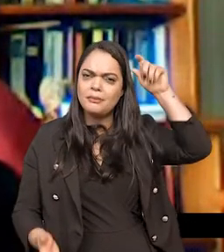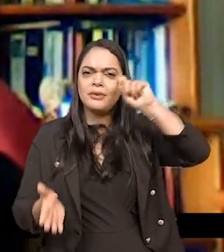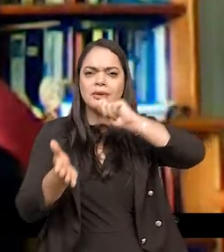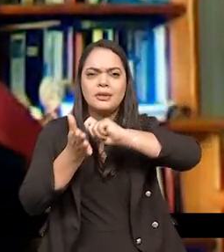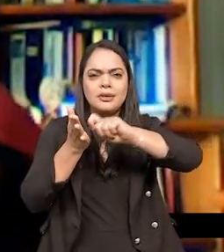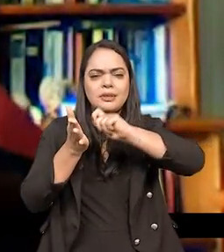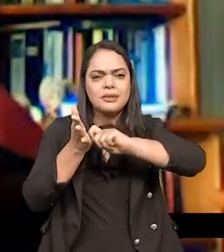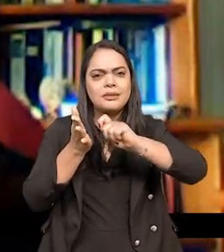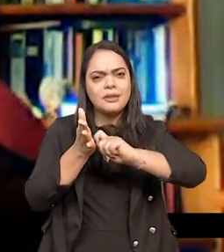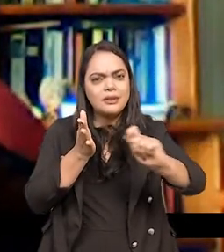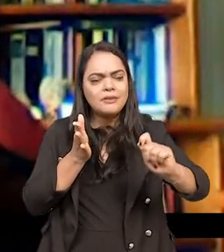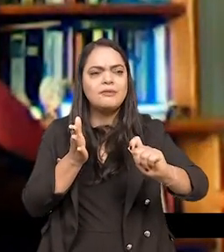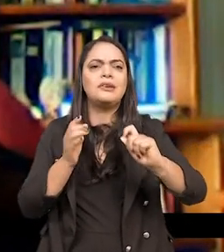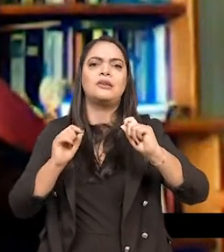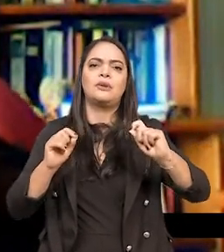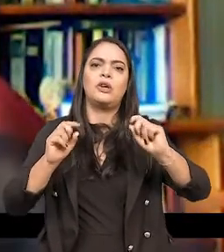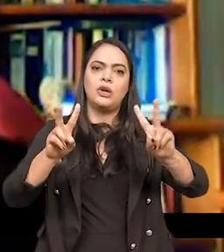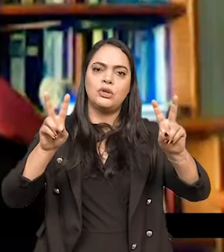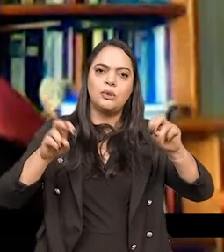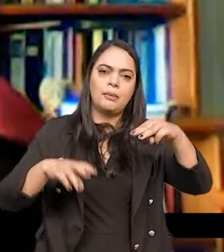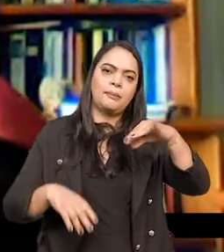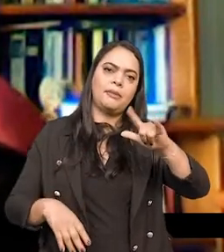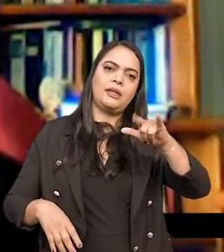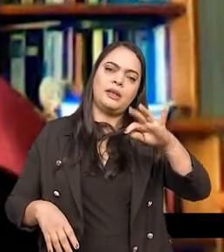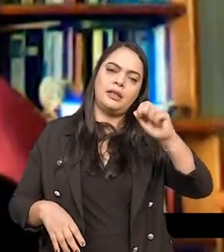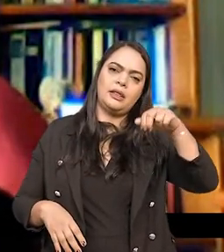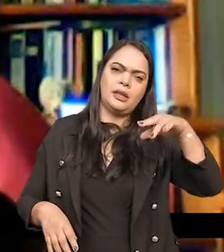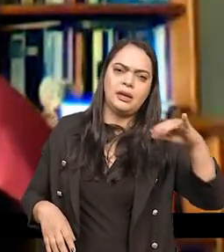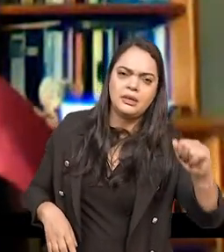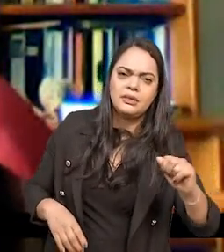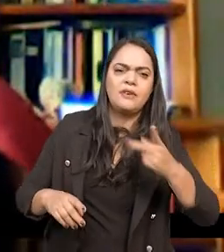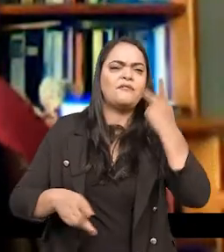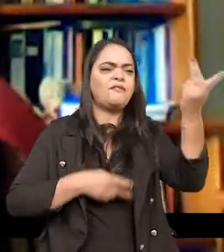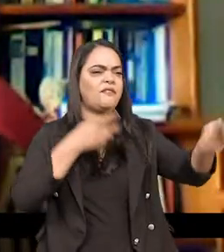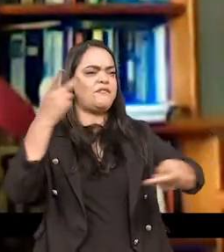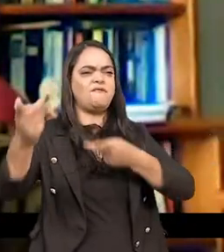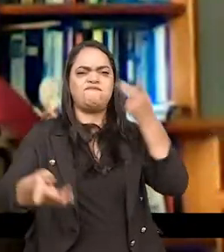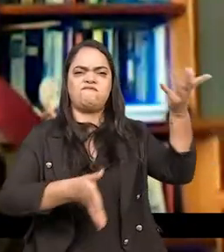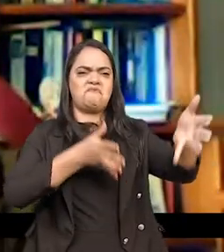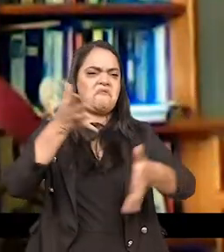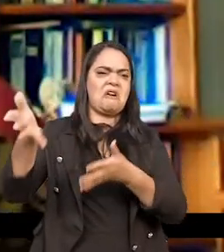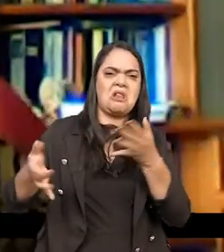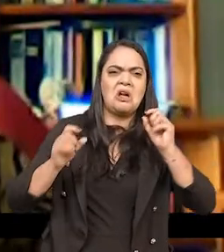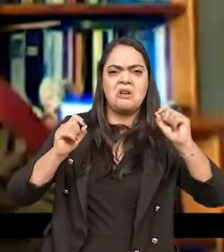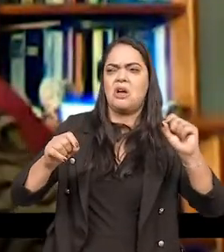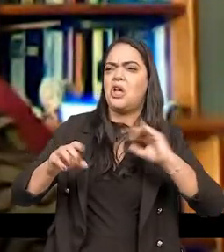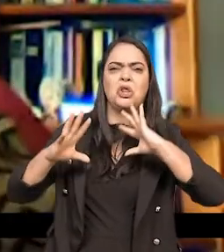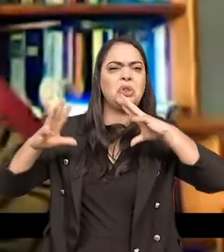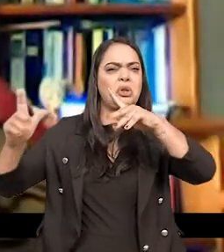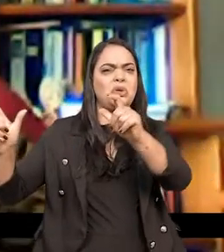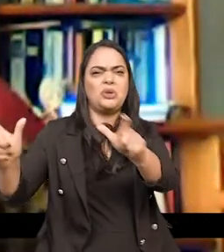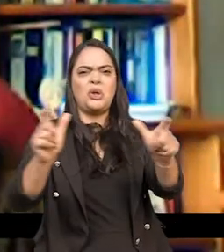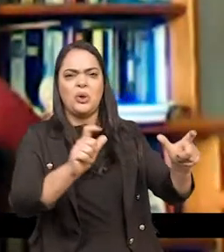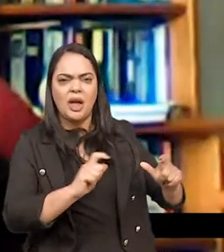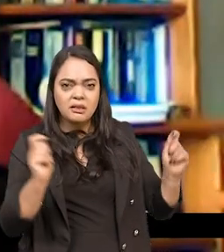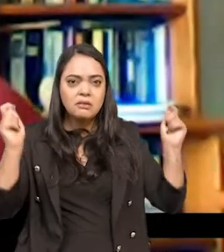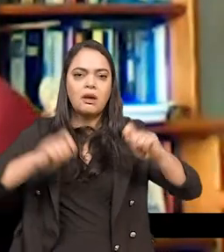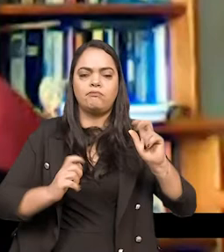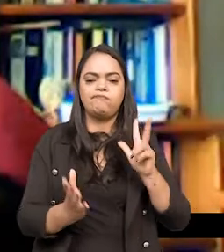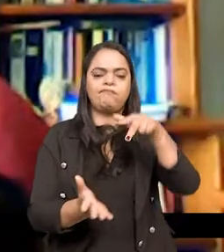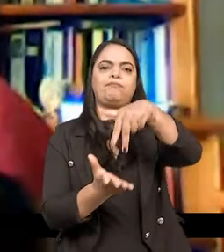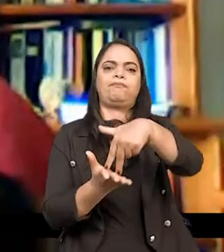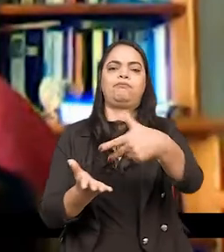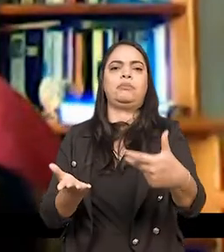escrever, da questão da militância falar, falar, falar, sabe? Eu acho assim que ocupar todos os espaços possíveis que a gente possa